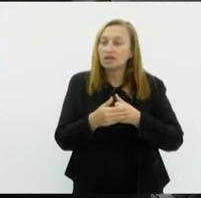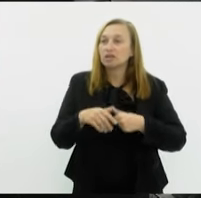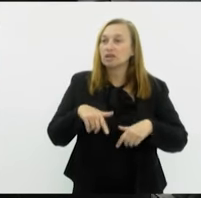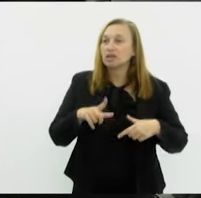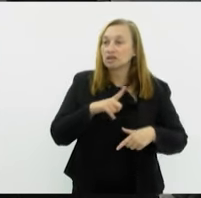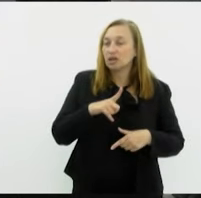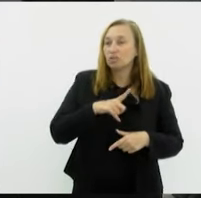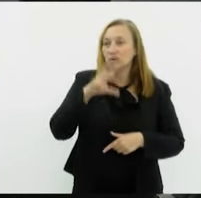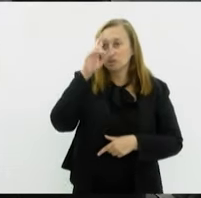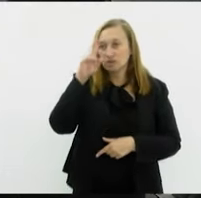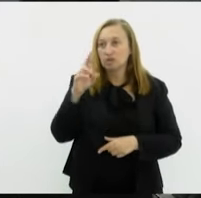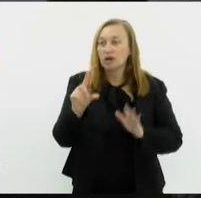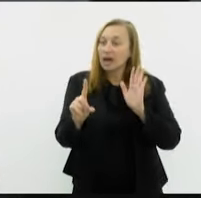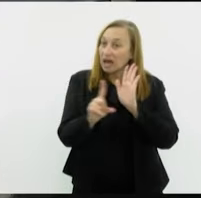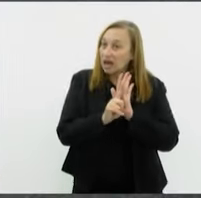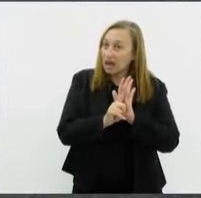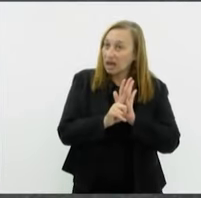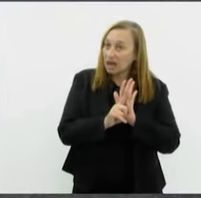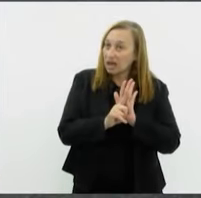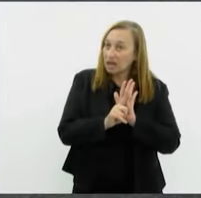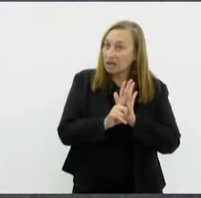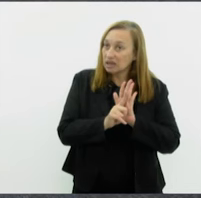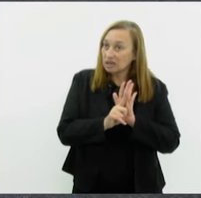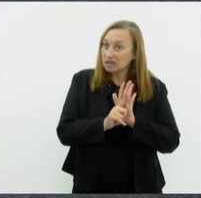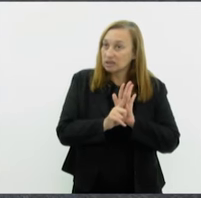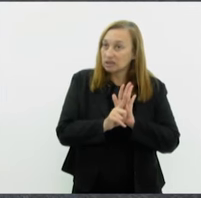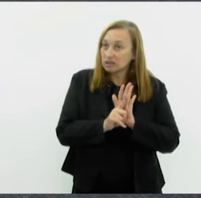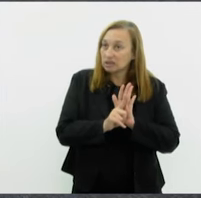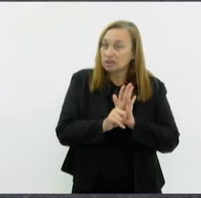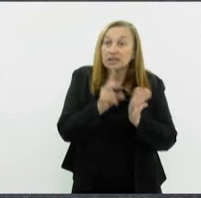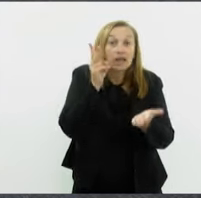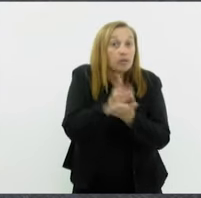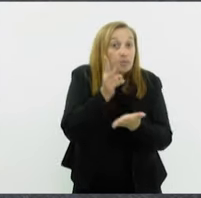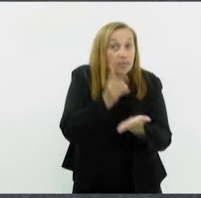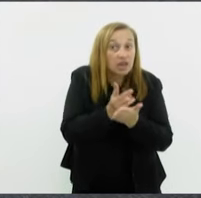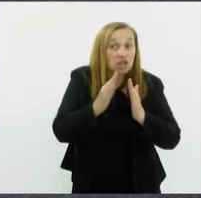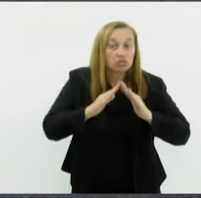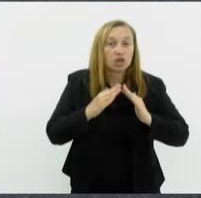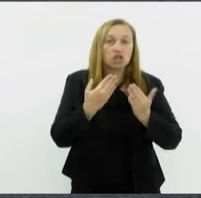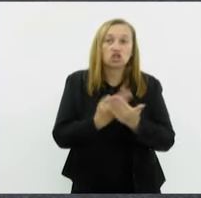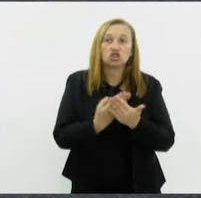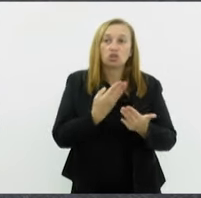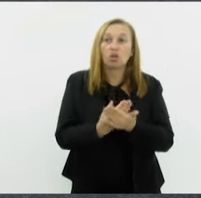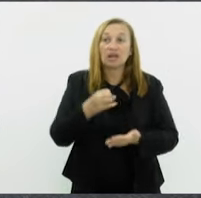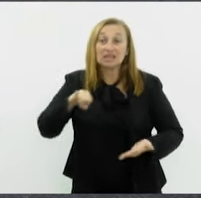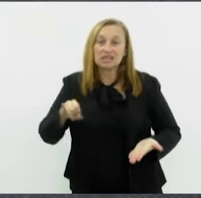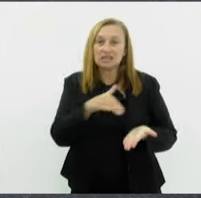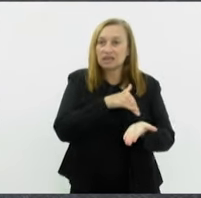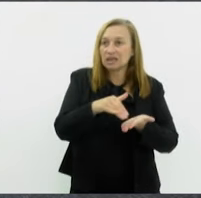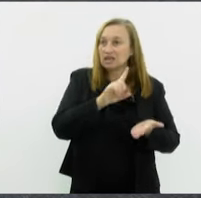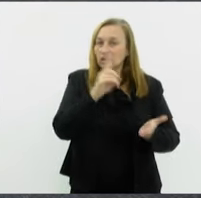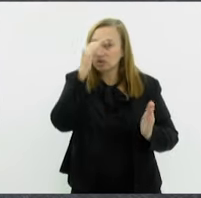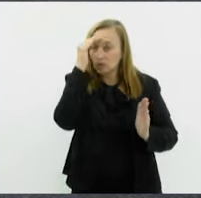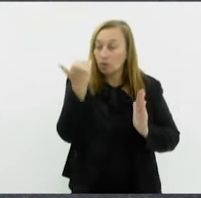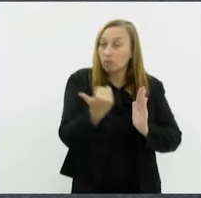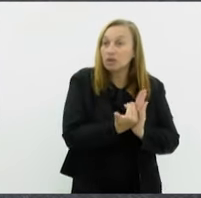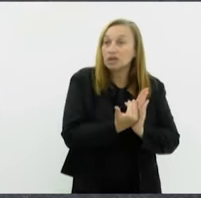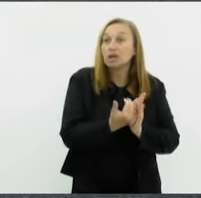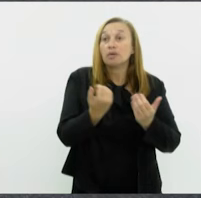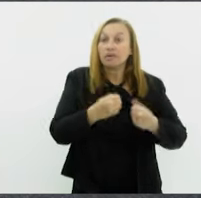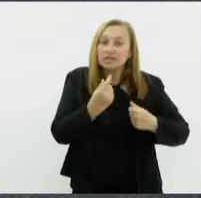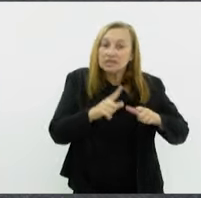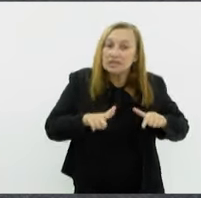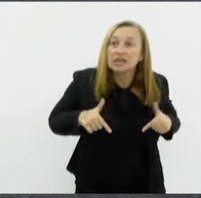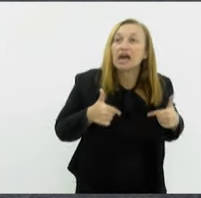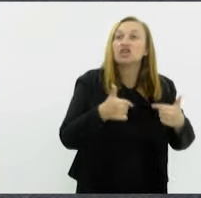a lei determina que seja na mesma escola. Se a secretaria não está cumprindo, a gente tem que ir para cima